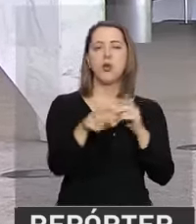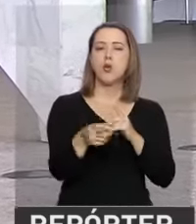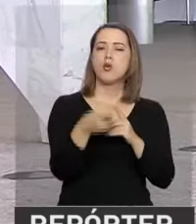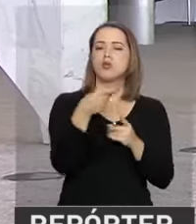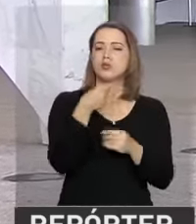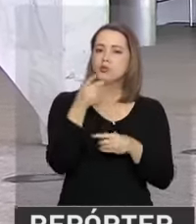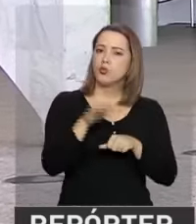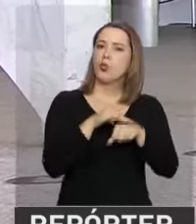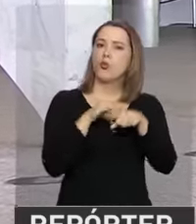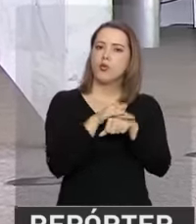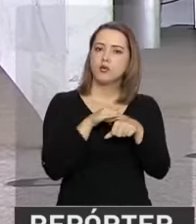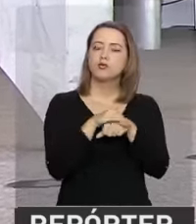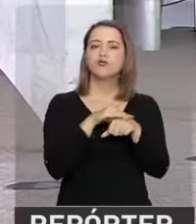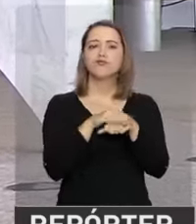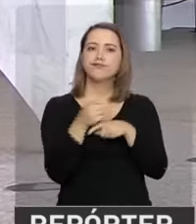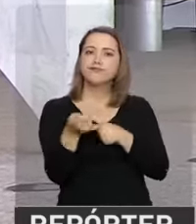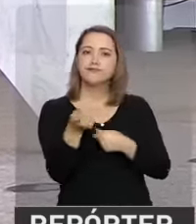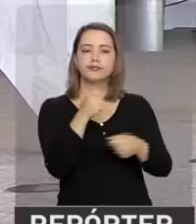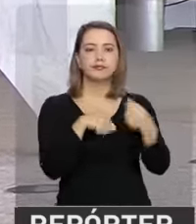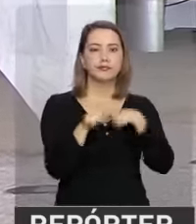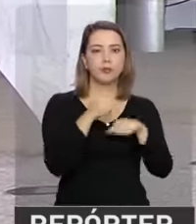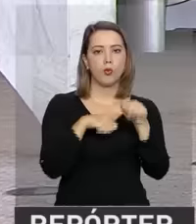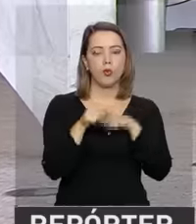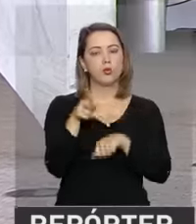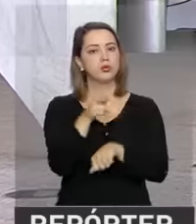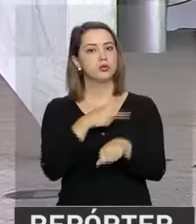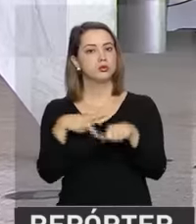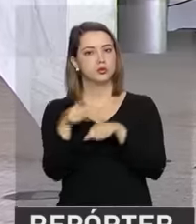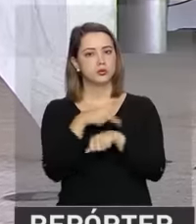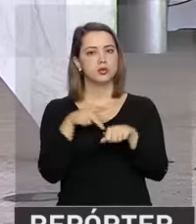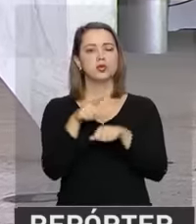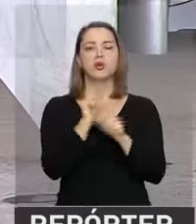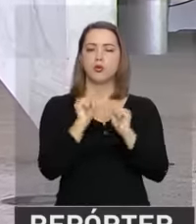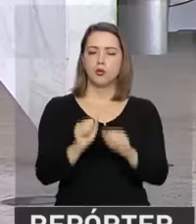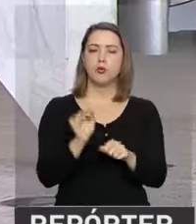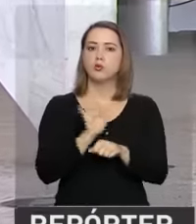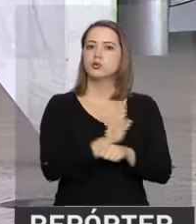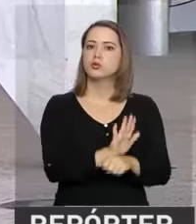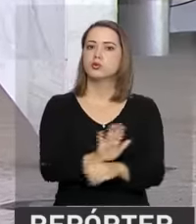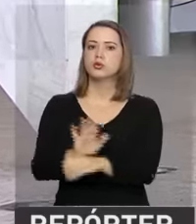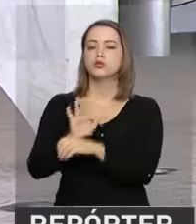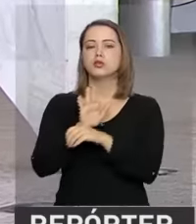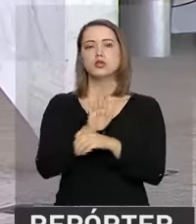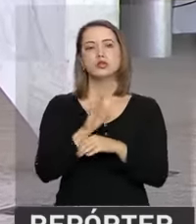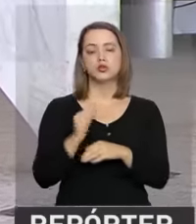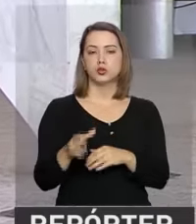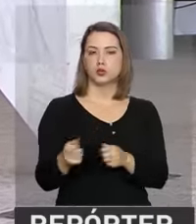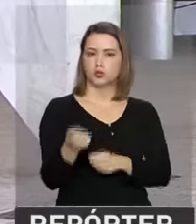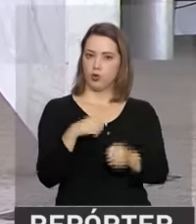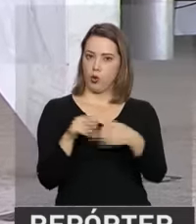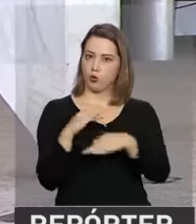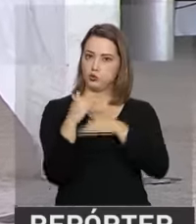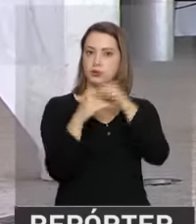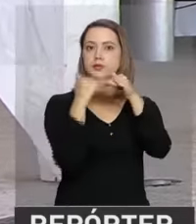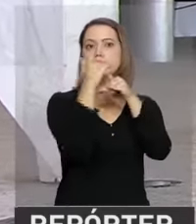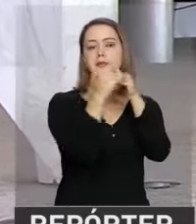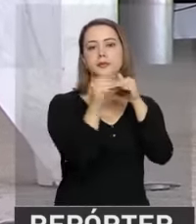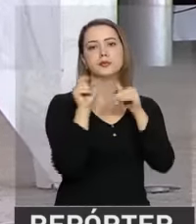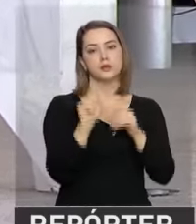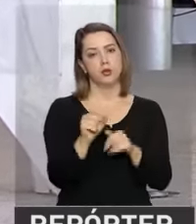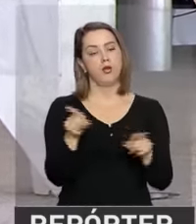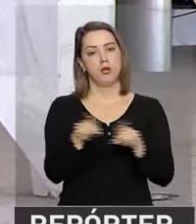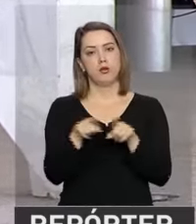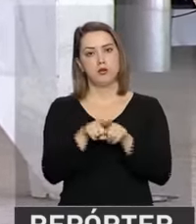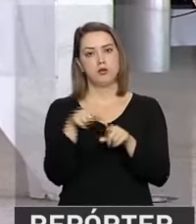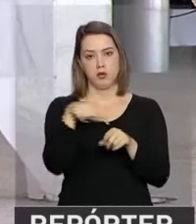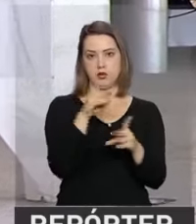aí questões relacionadas com a economia do país, que possam contribuir aí com a retomada do crescimento econômico. Também participa desse